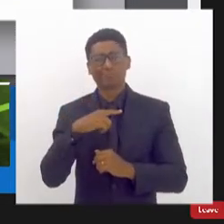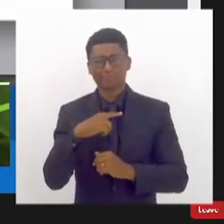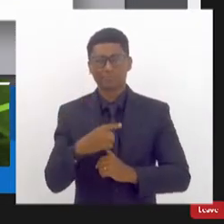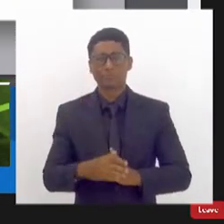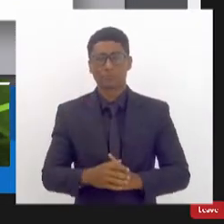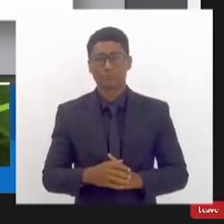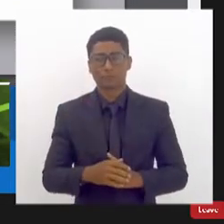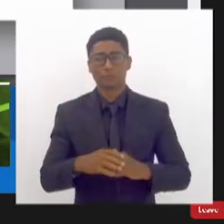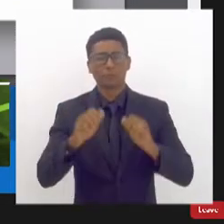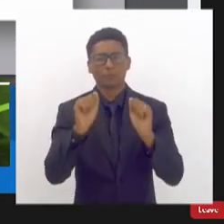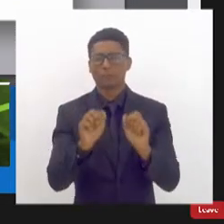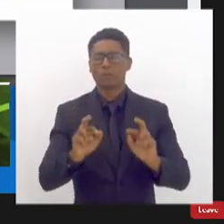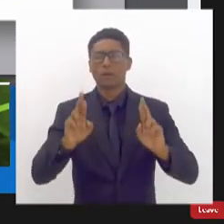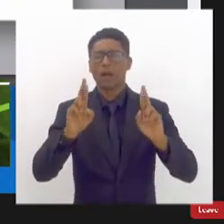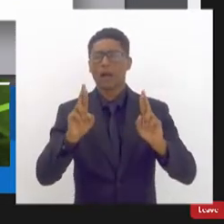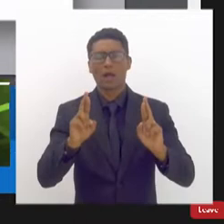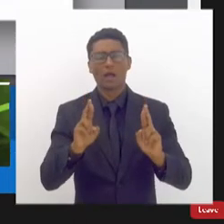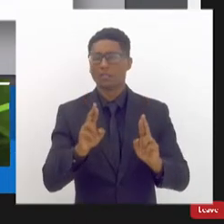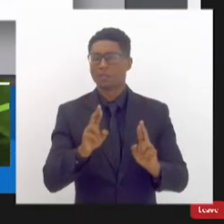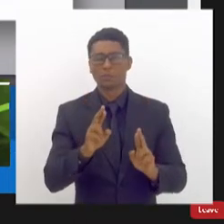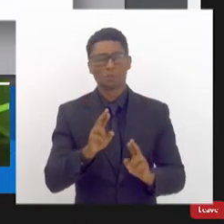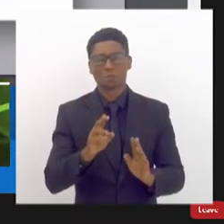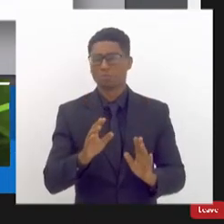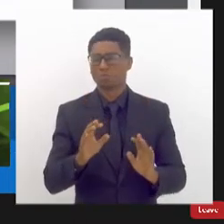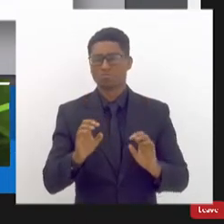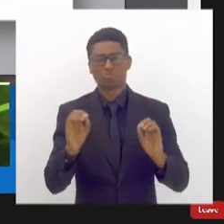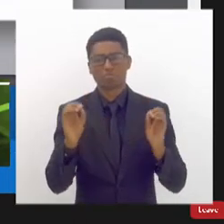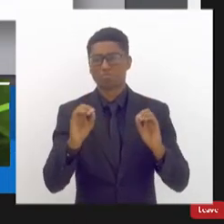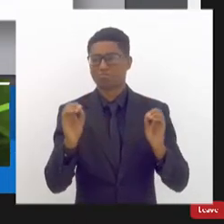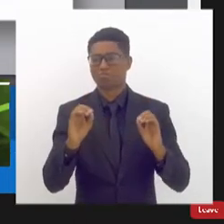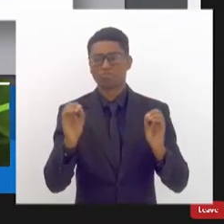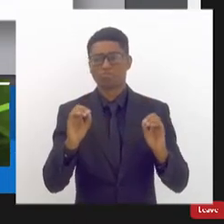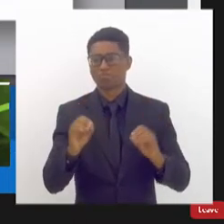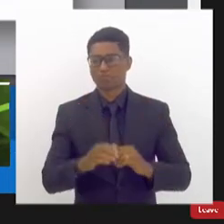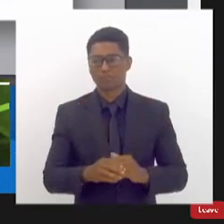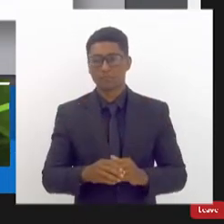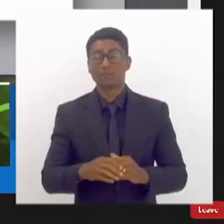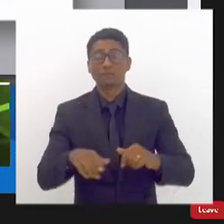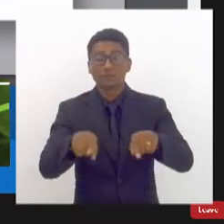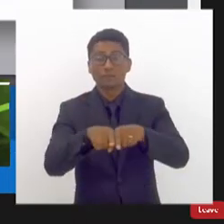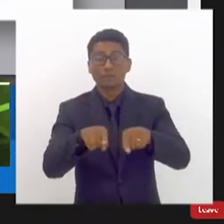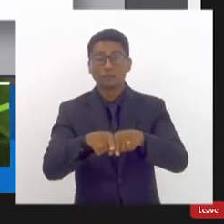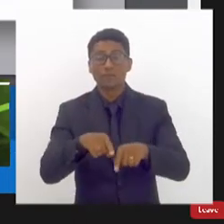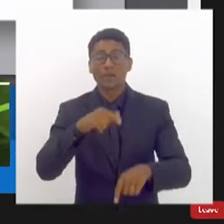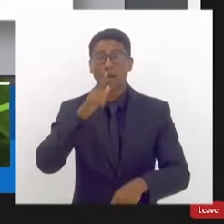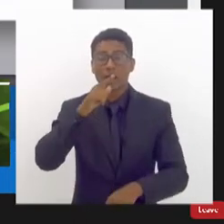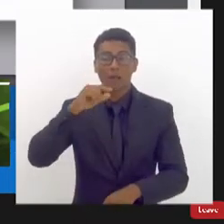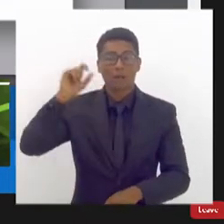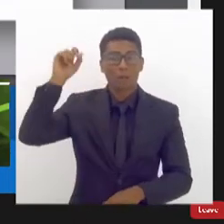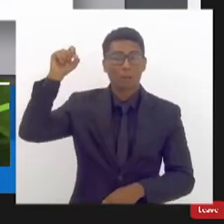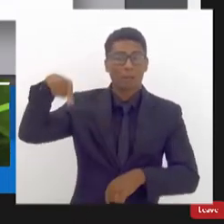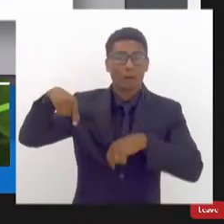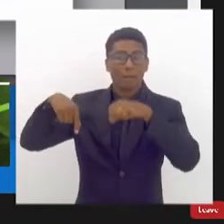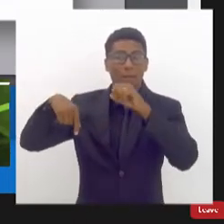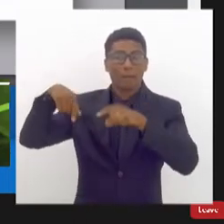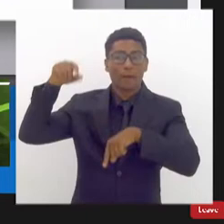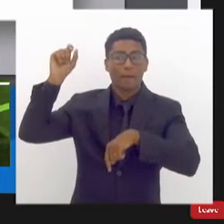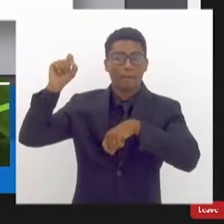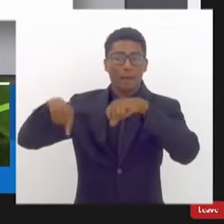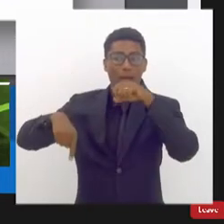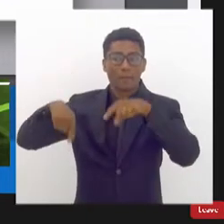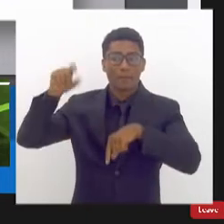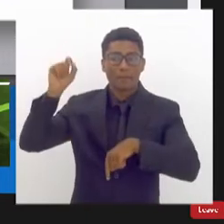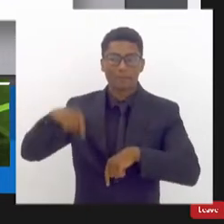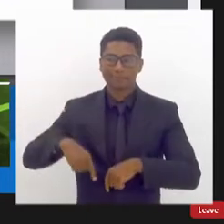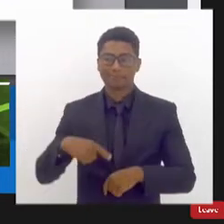O ar-condicionado não funcionava, pingava água, a gente tinha goteira, mesmo estando no andar intermediário. Pode